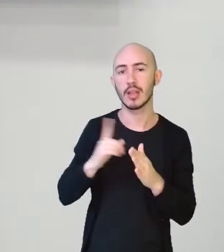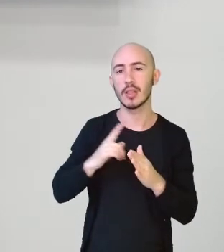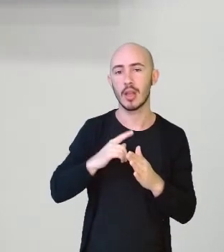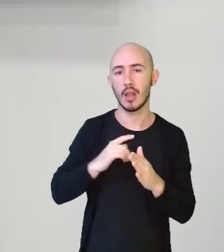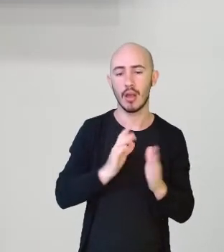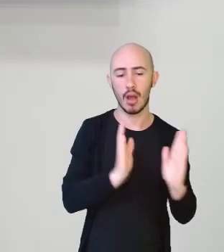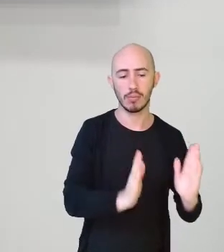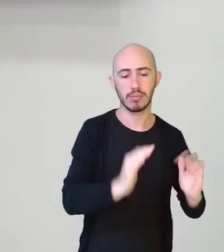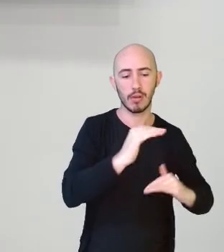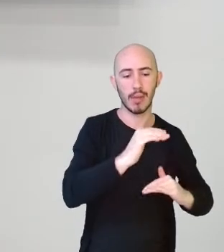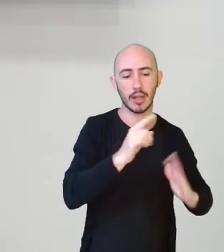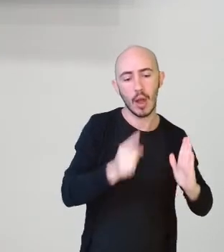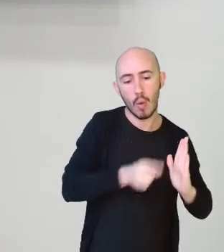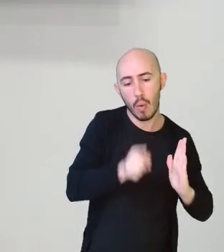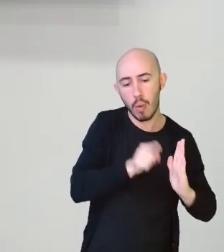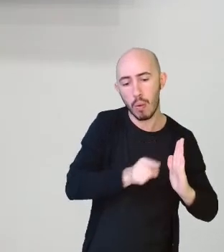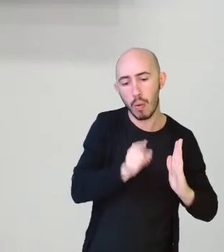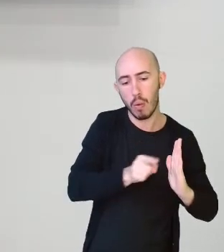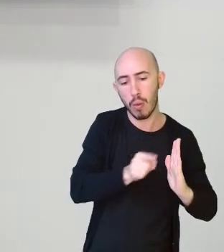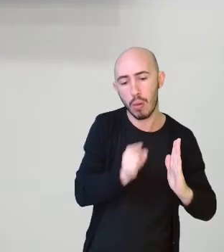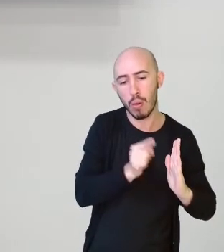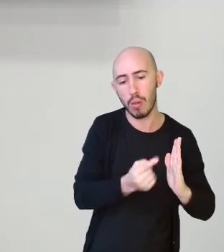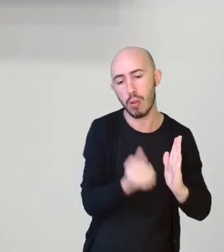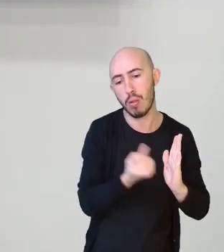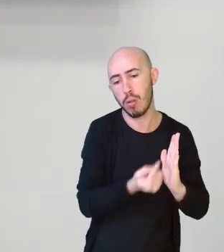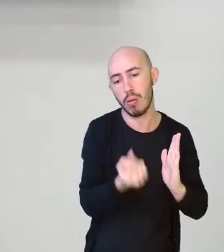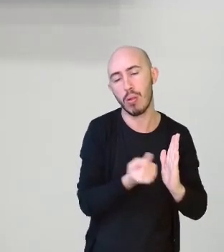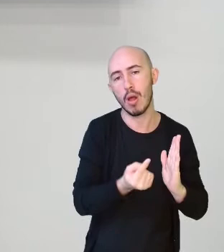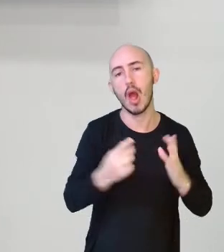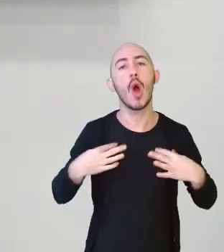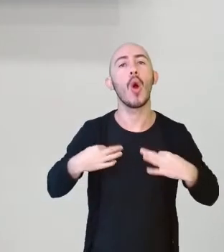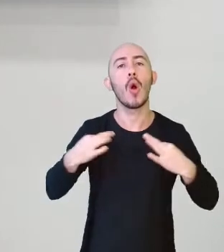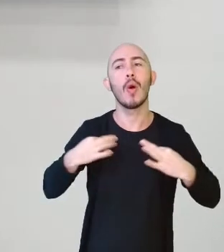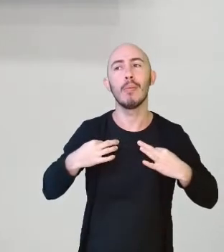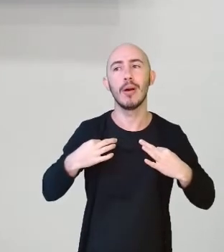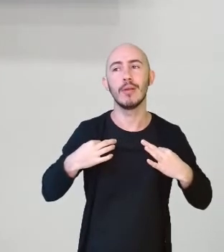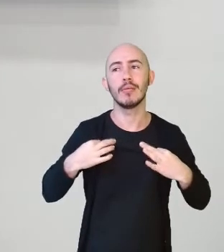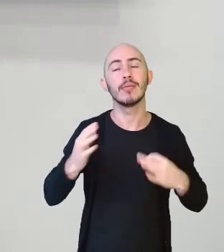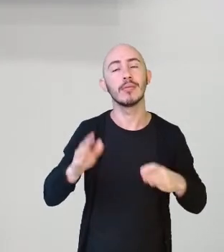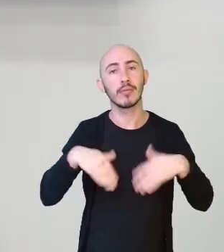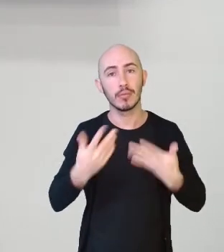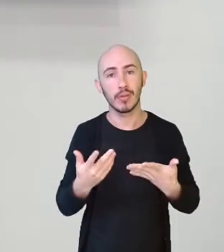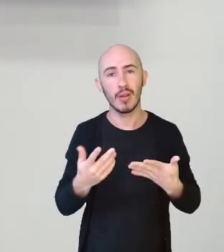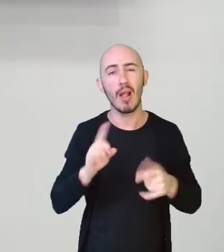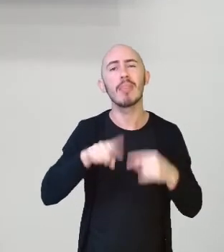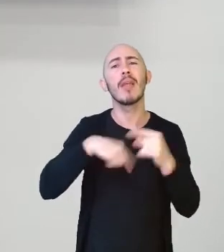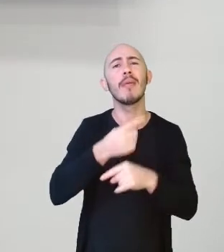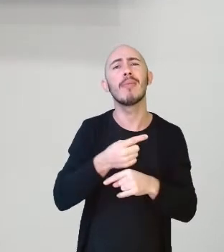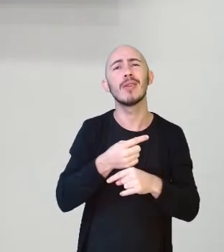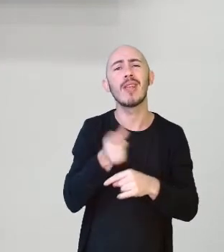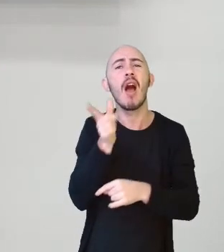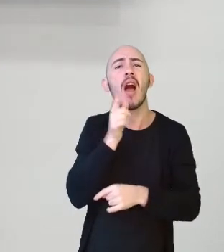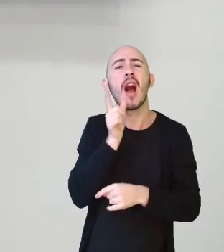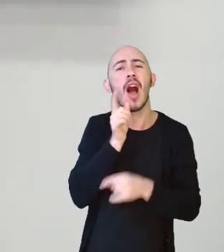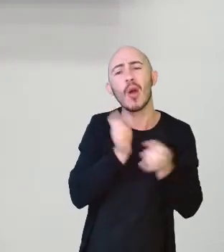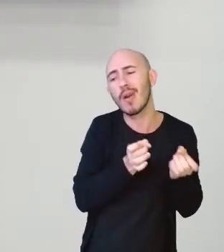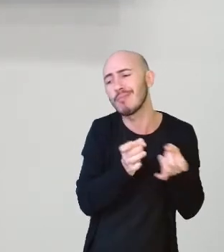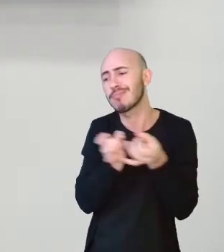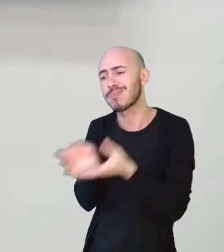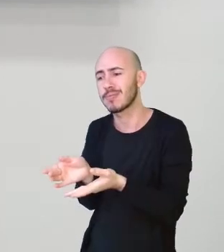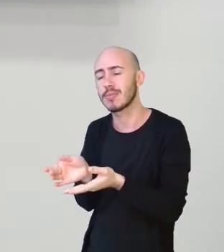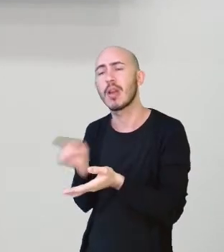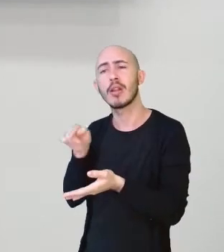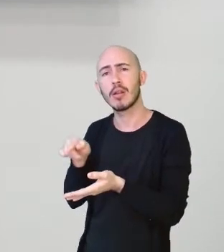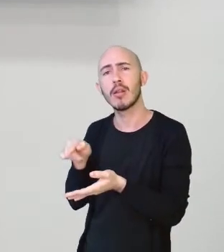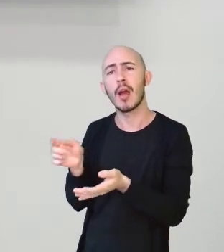gente bota lá, feito uma máquina, e bota a roupa lá, ele não vai lançar fora a água da lavagem da roupa, aquela água, ela pode